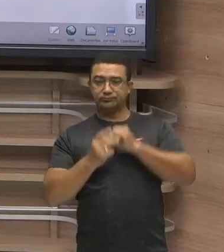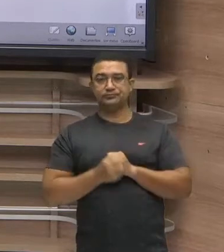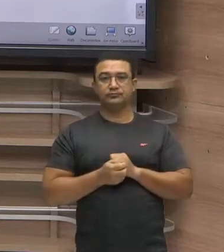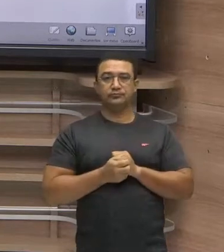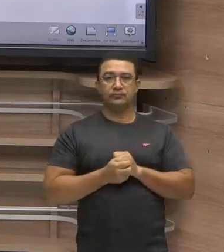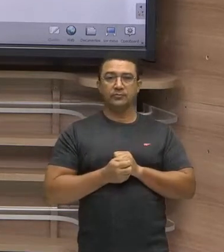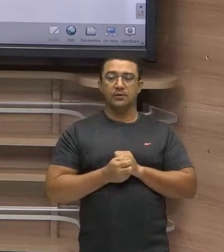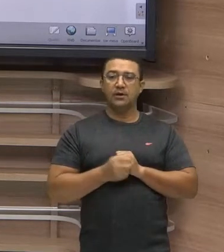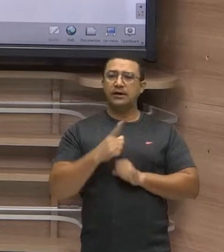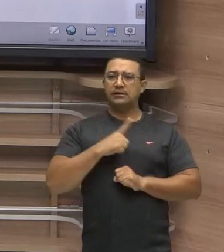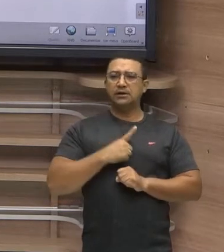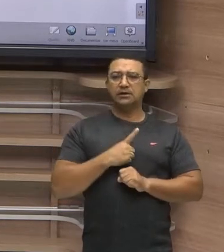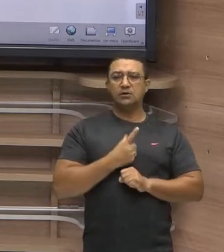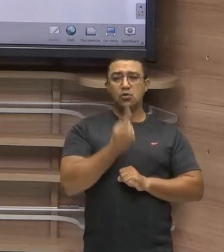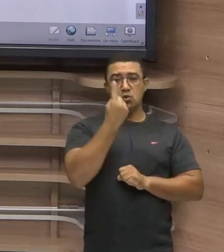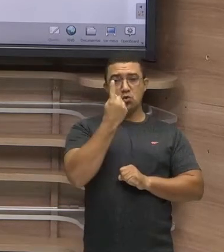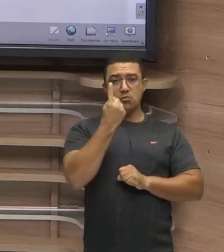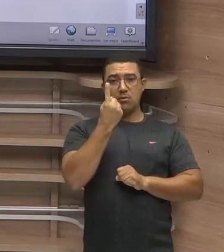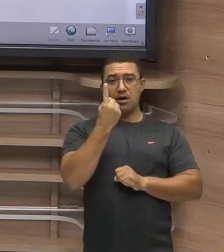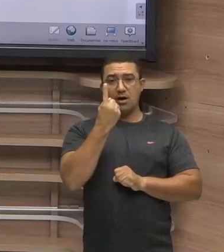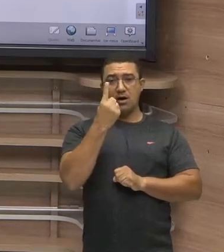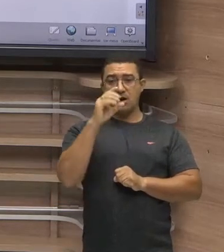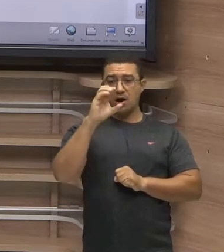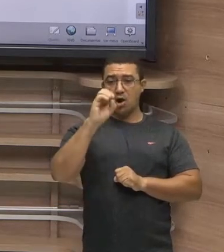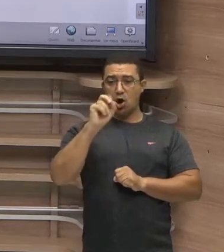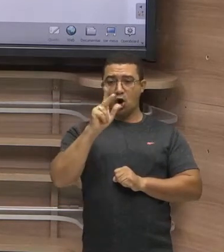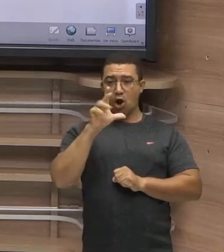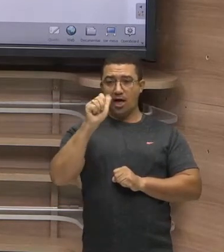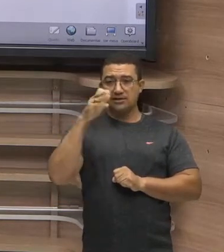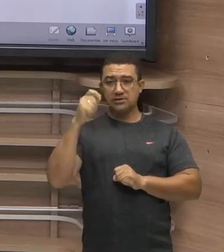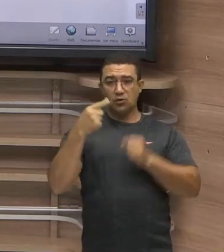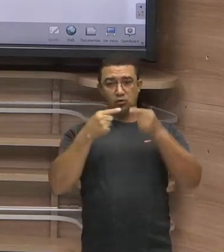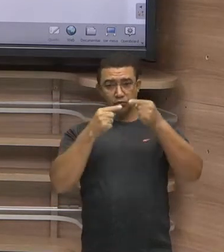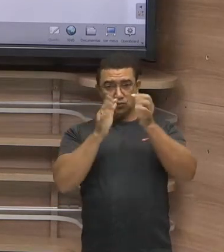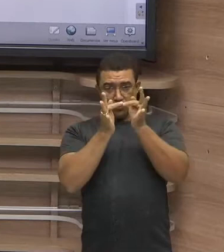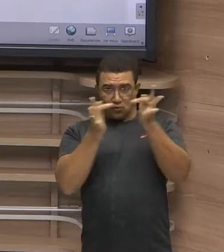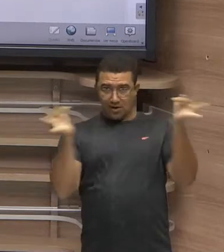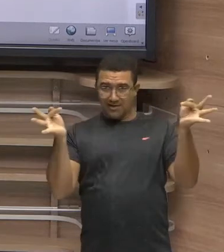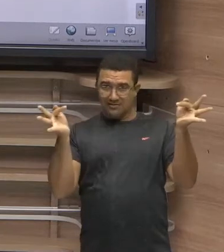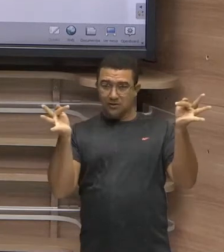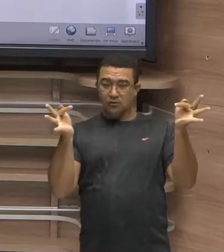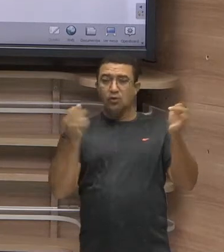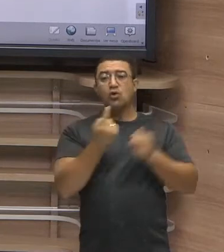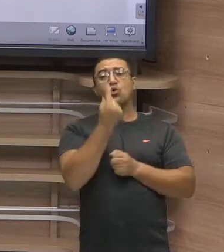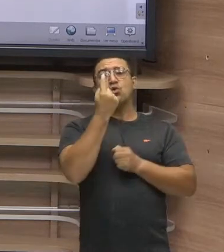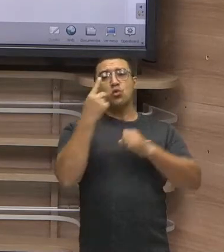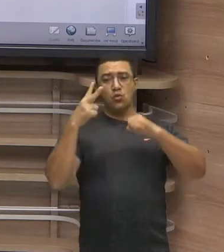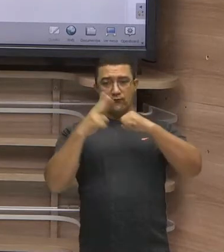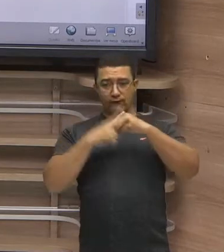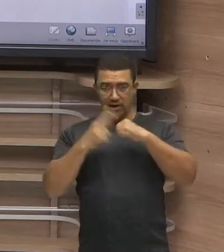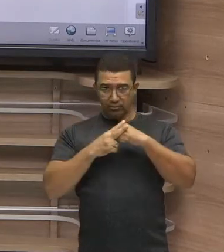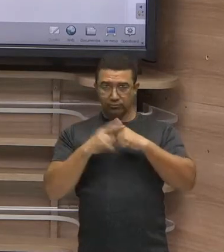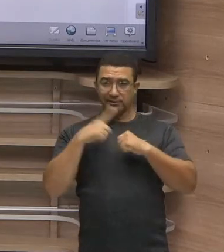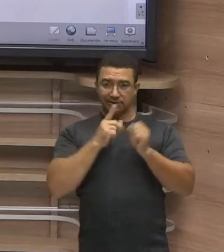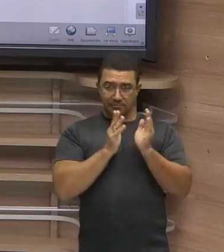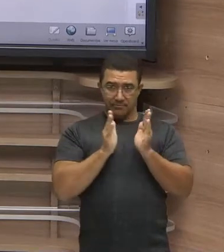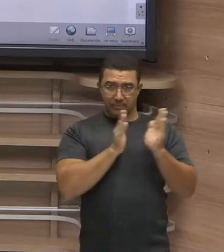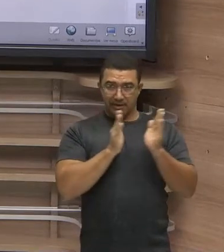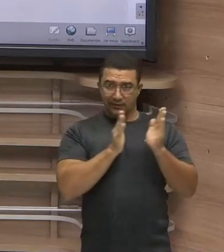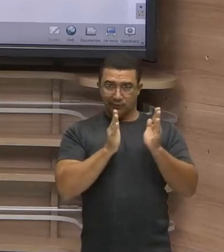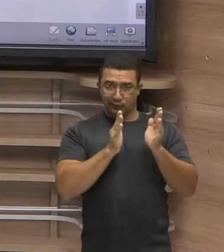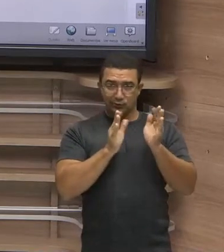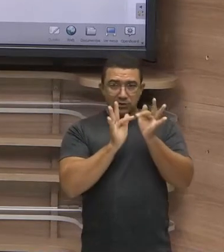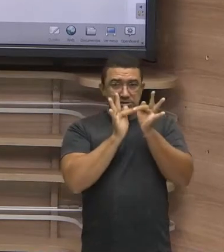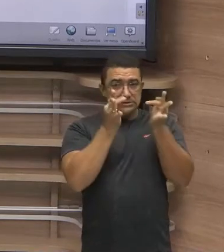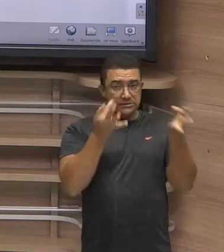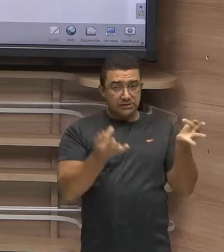oração ele sempre vai vir com um verbo. Aí nós vamos falar depois do período. Vamos falar do período simples, que tem